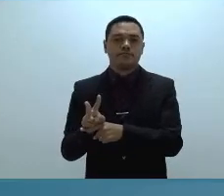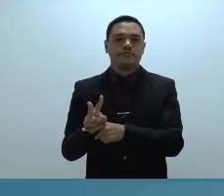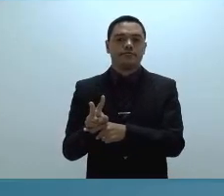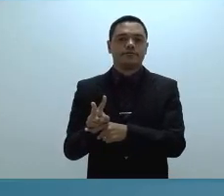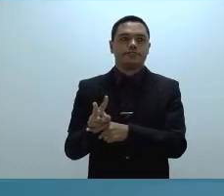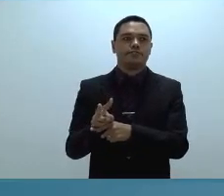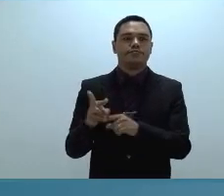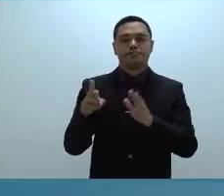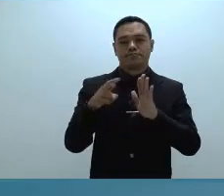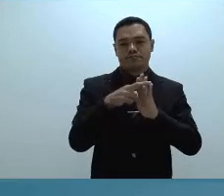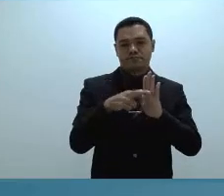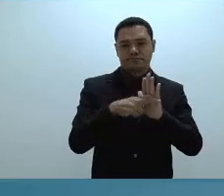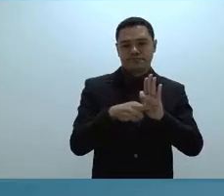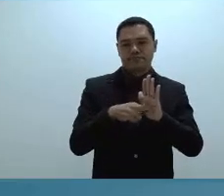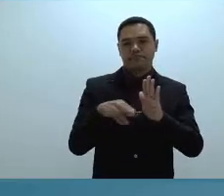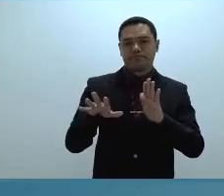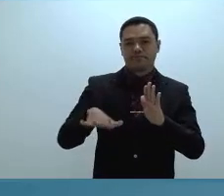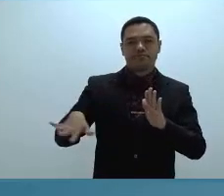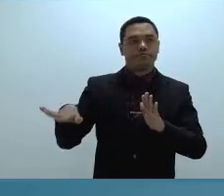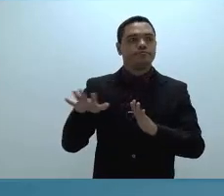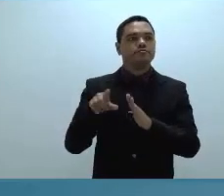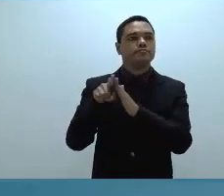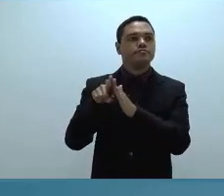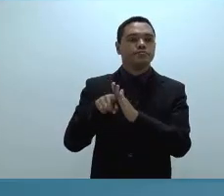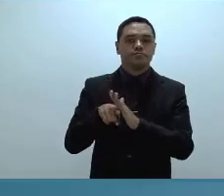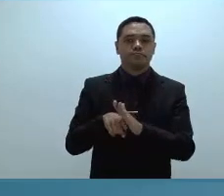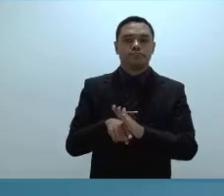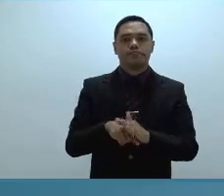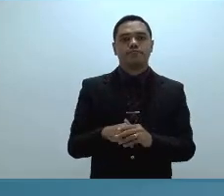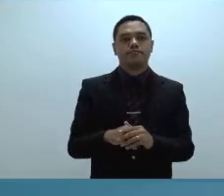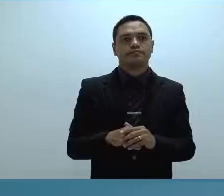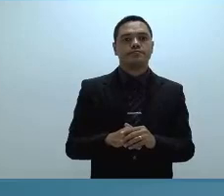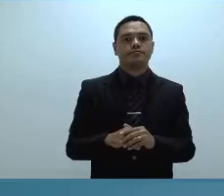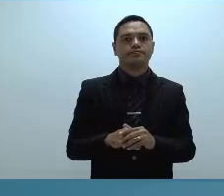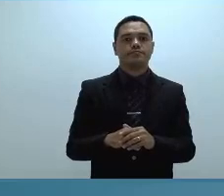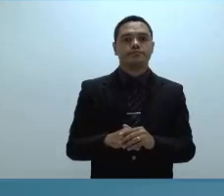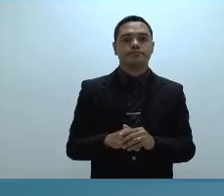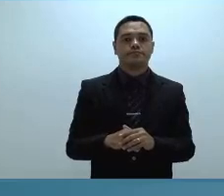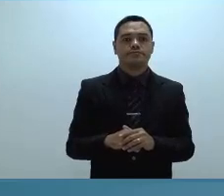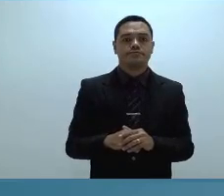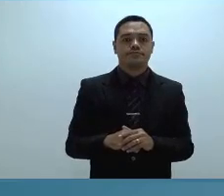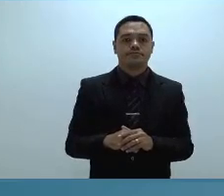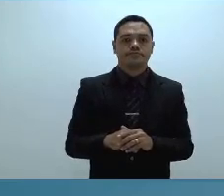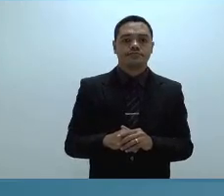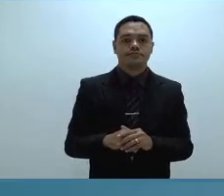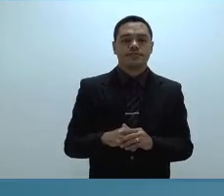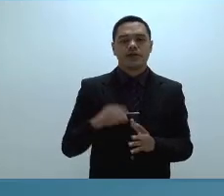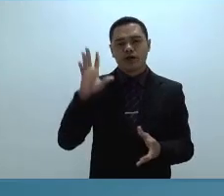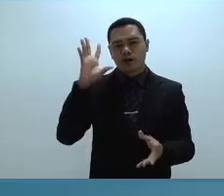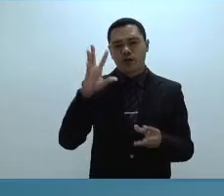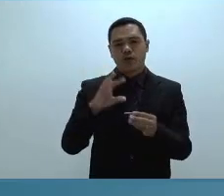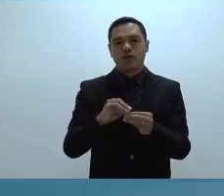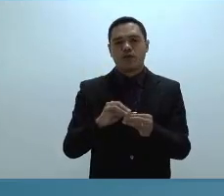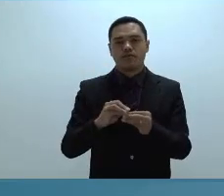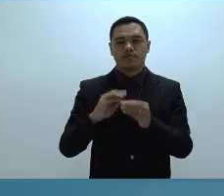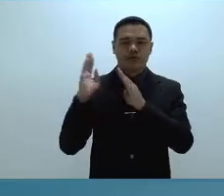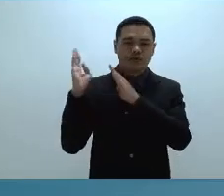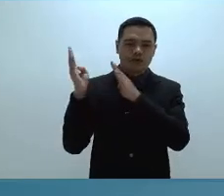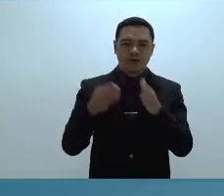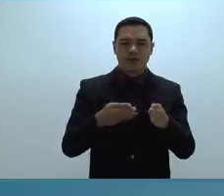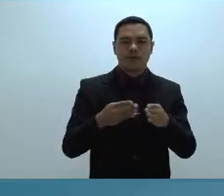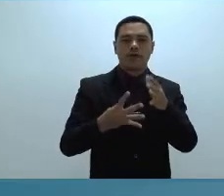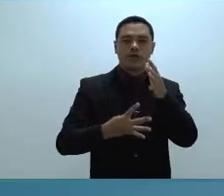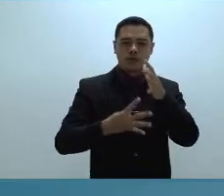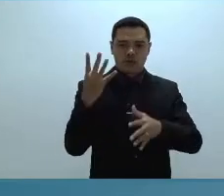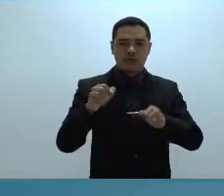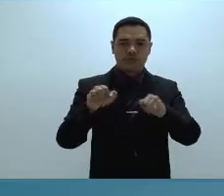regulamentadora. E, no caso em questão, concluíram pela competência da quarta turma,